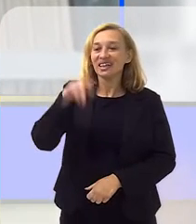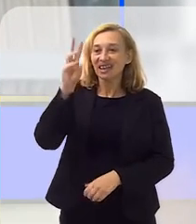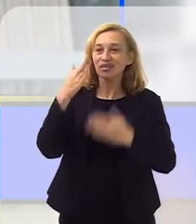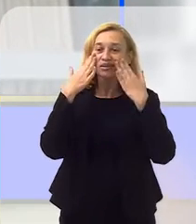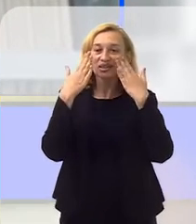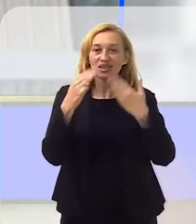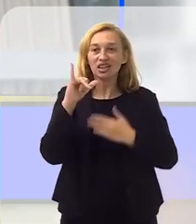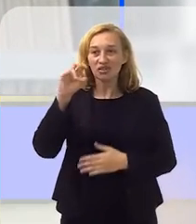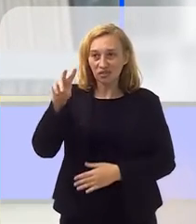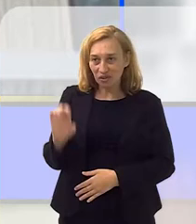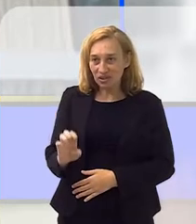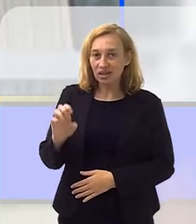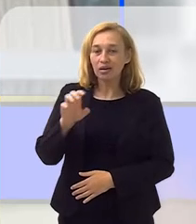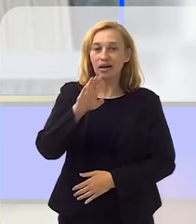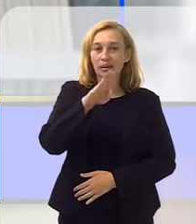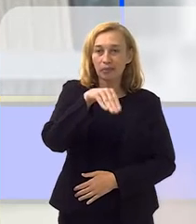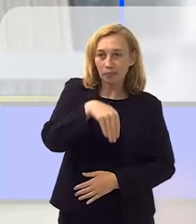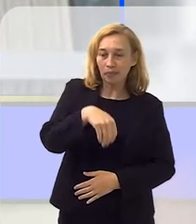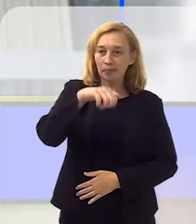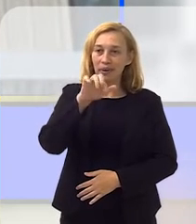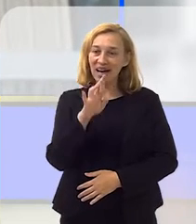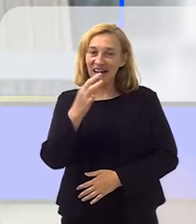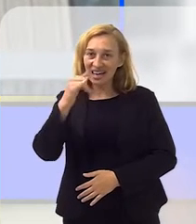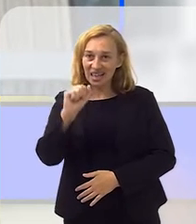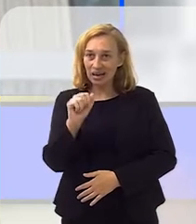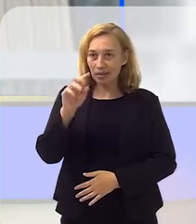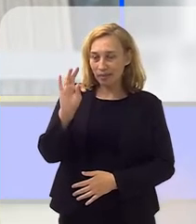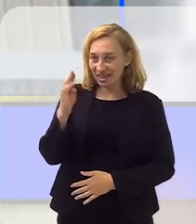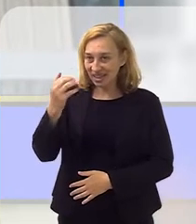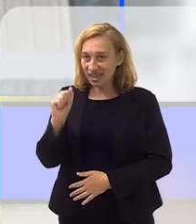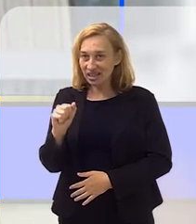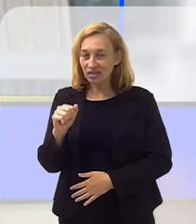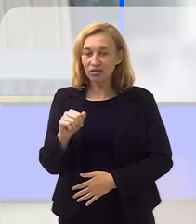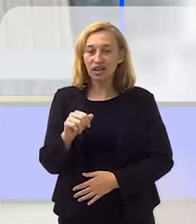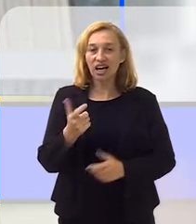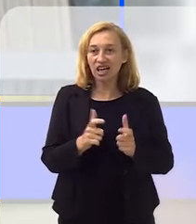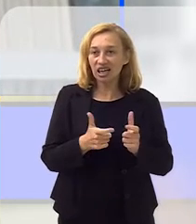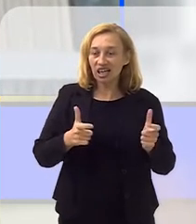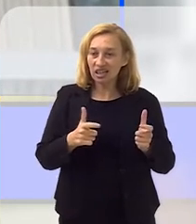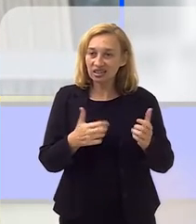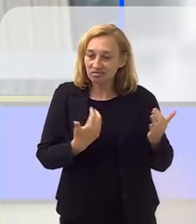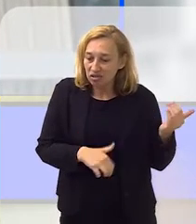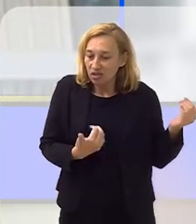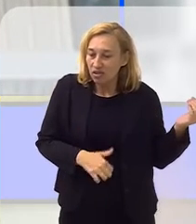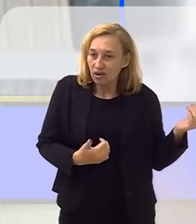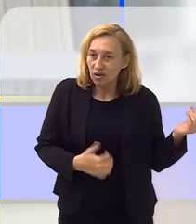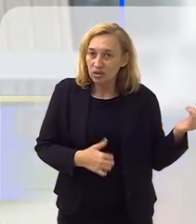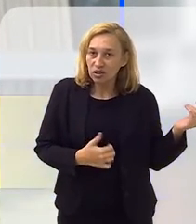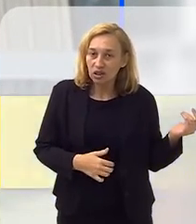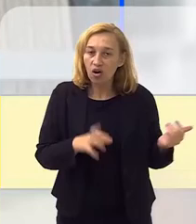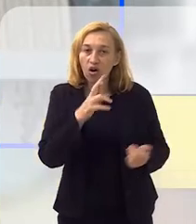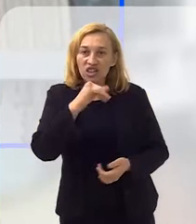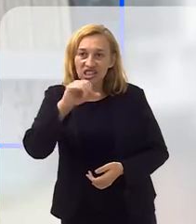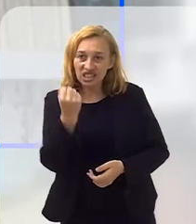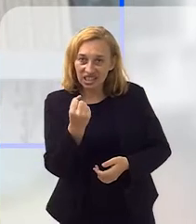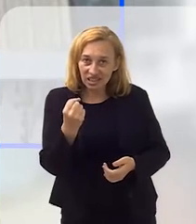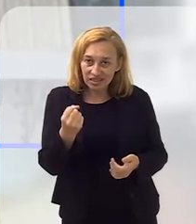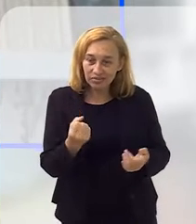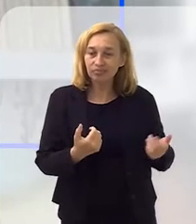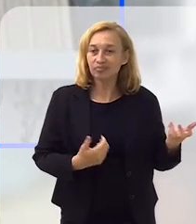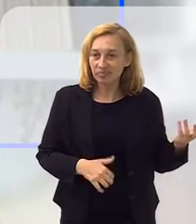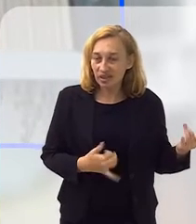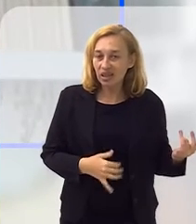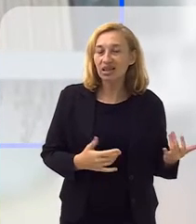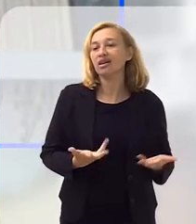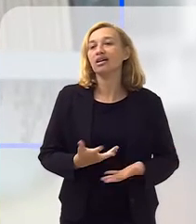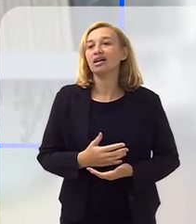Quem apresentou Dona Ivone para Maria Bethânia foi a grande violonista Rosinha de Valença. Rosinha que, enfim,